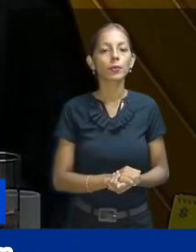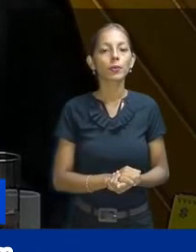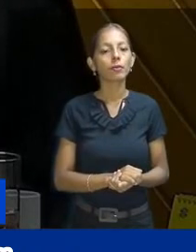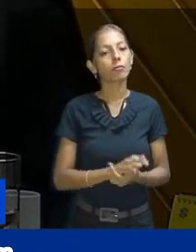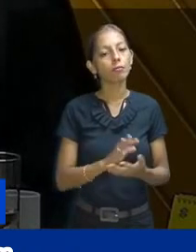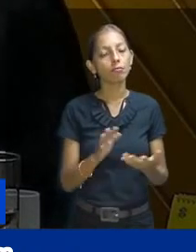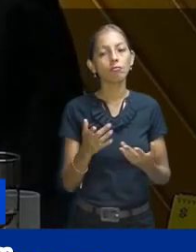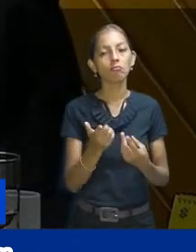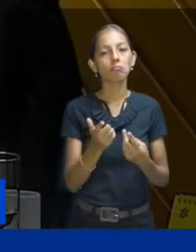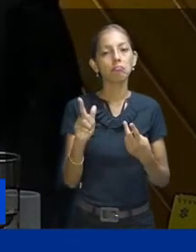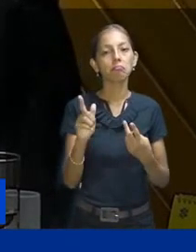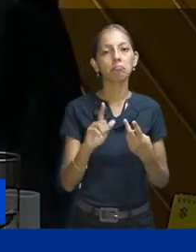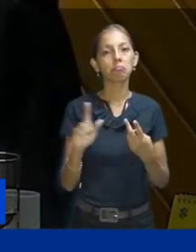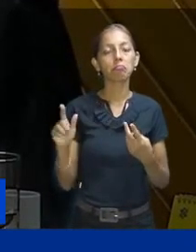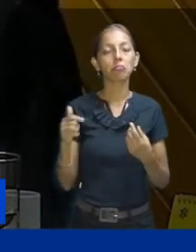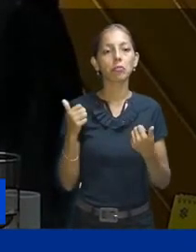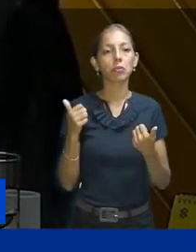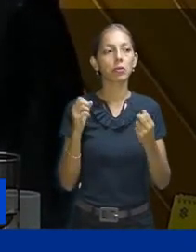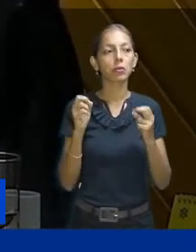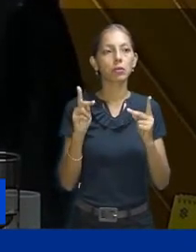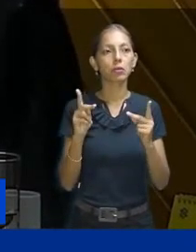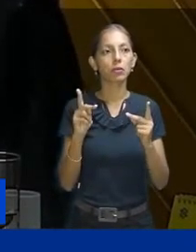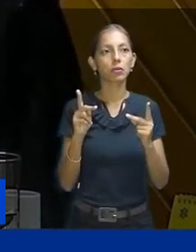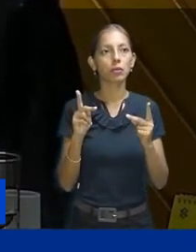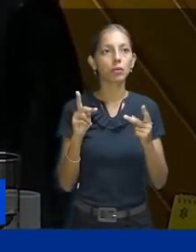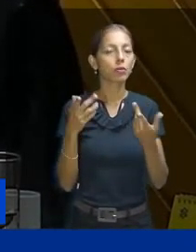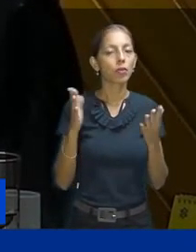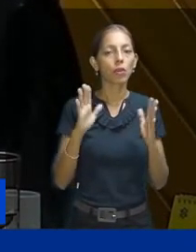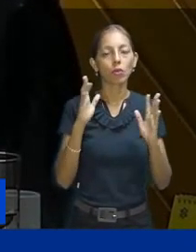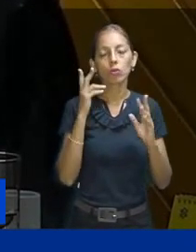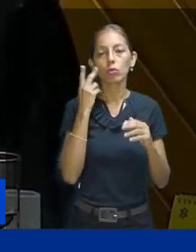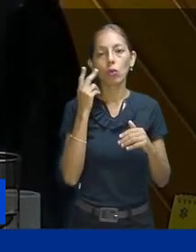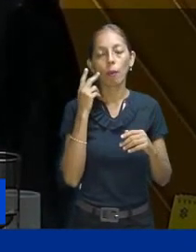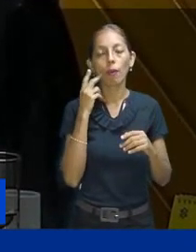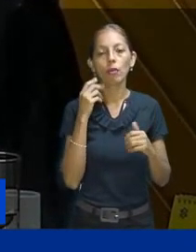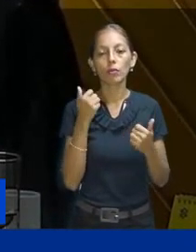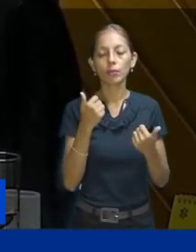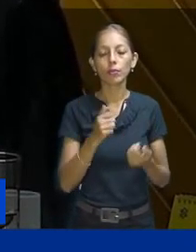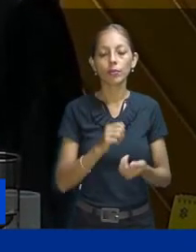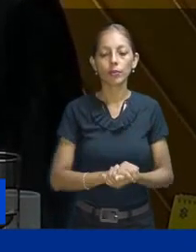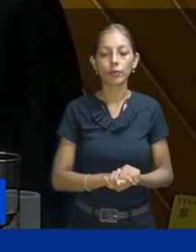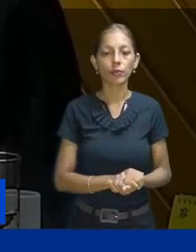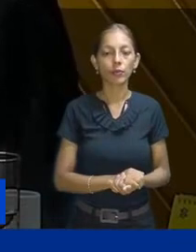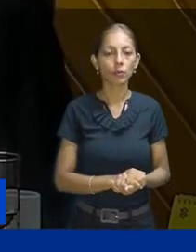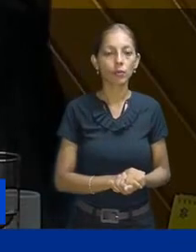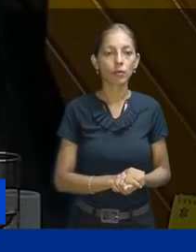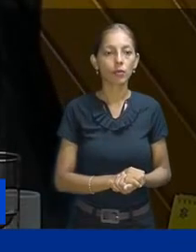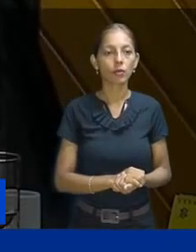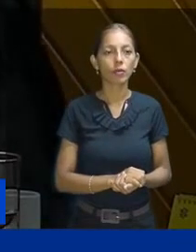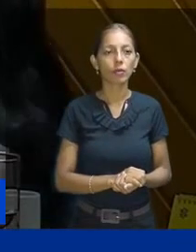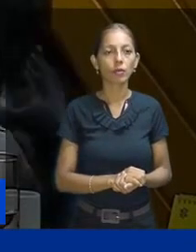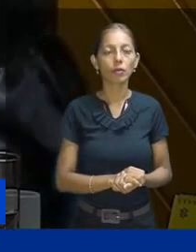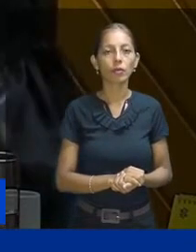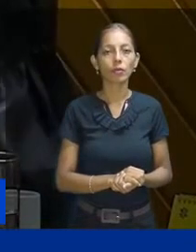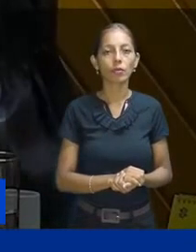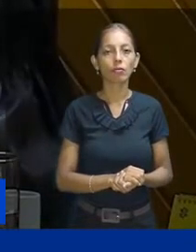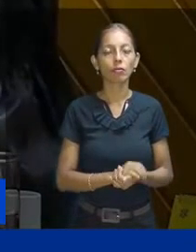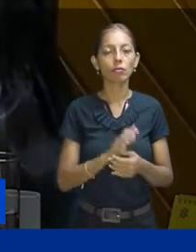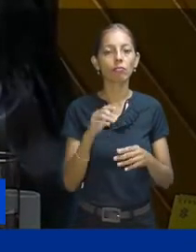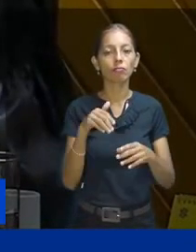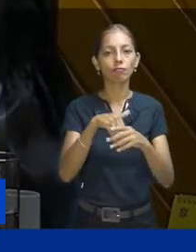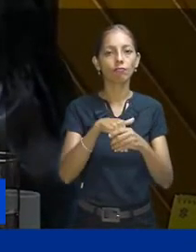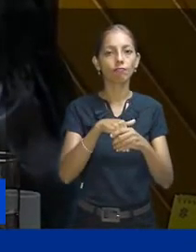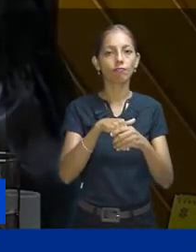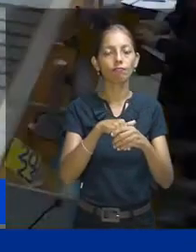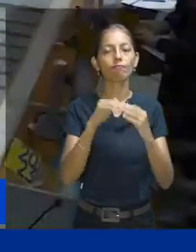vícios apresentados são mero inconformismo, que devem ser atacados pelo meio adequado. Por isso, é o meu voto